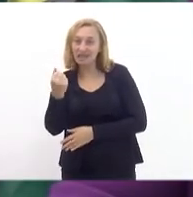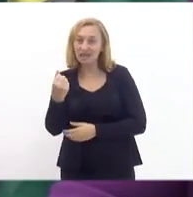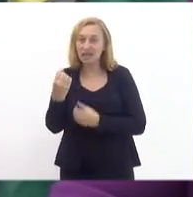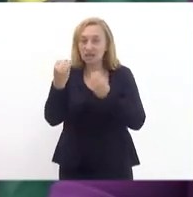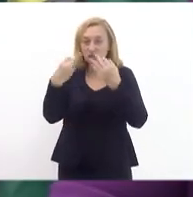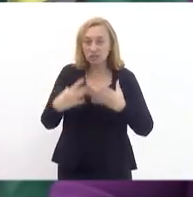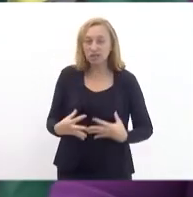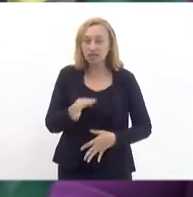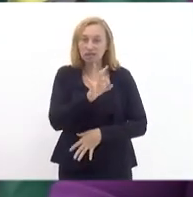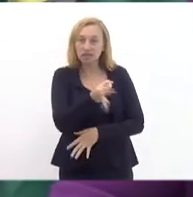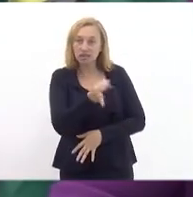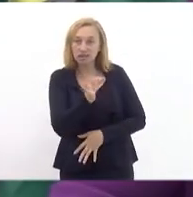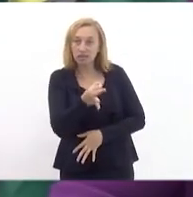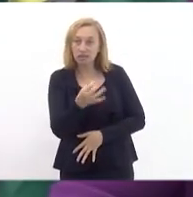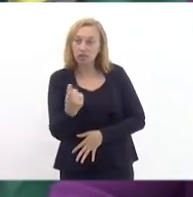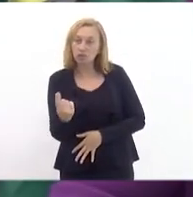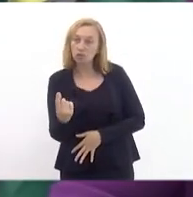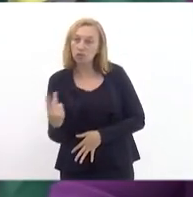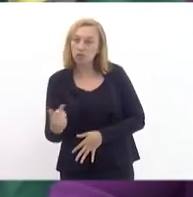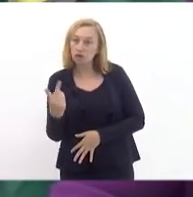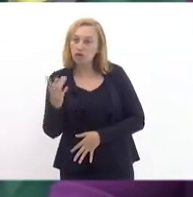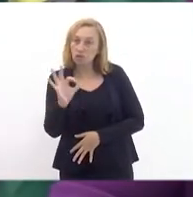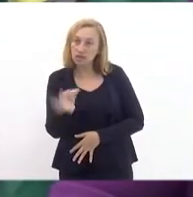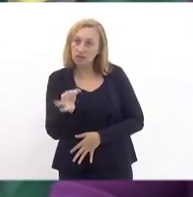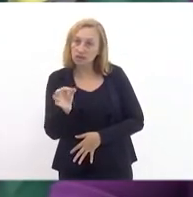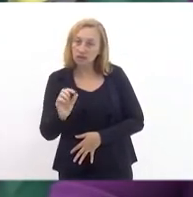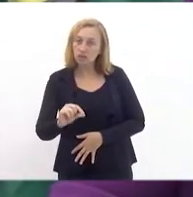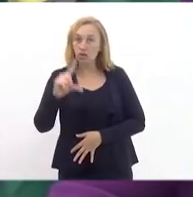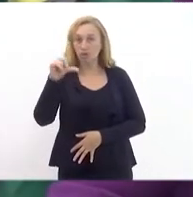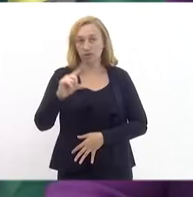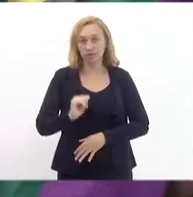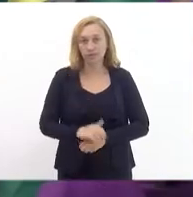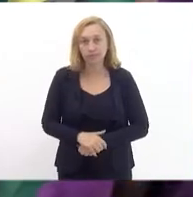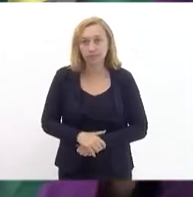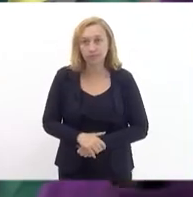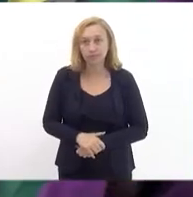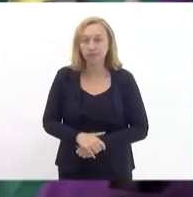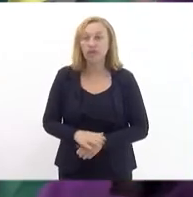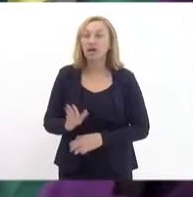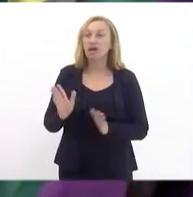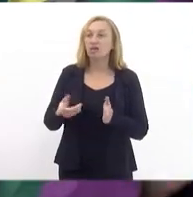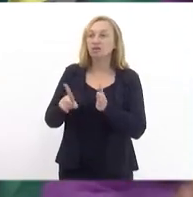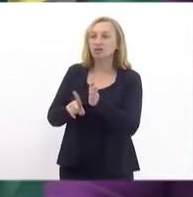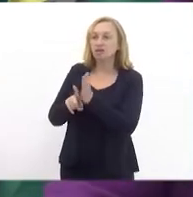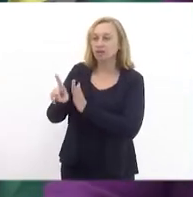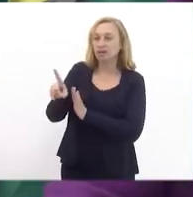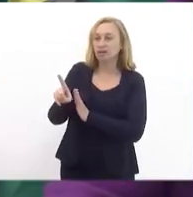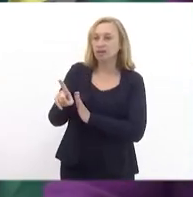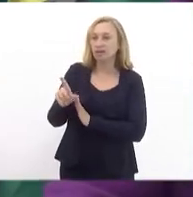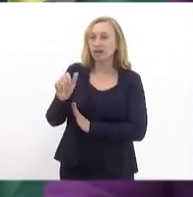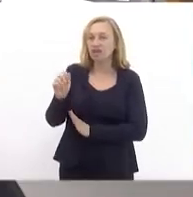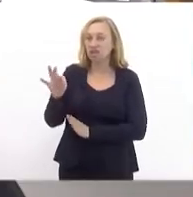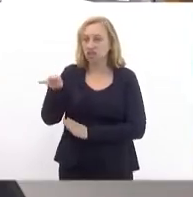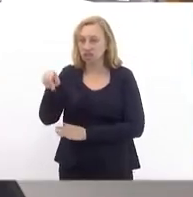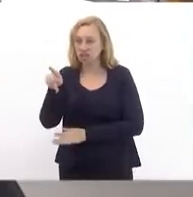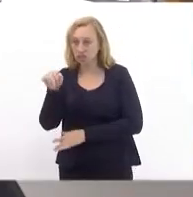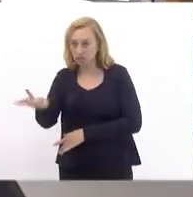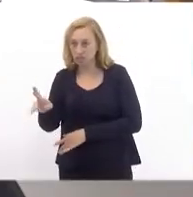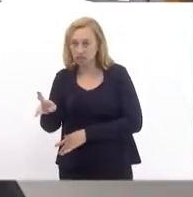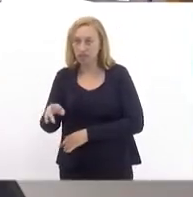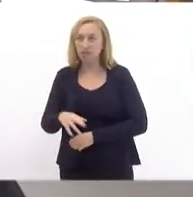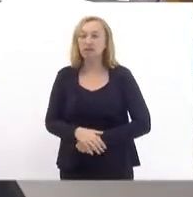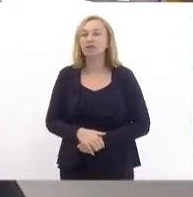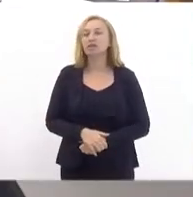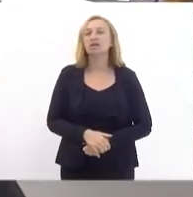tarifa. Isto parece que caiu em desuso. Nós vamos fazer essa pergunta ao representante da Getrans, para que é legal. Isso caiu